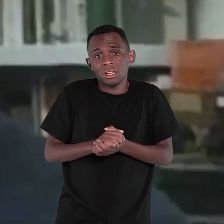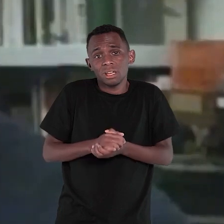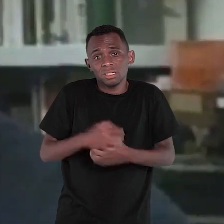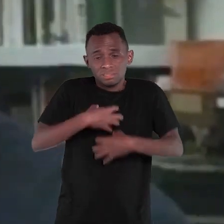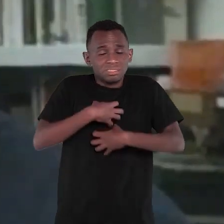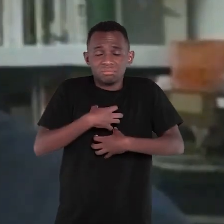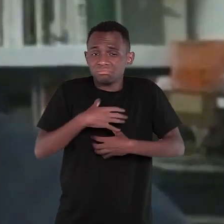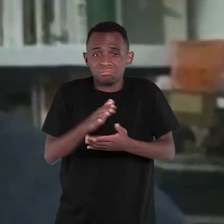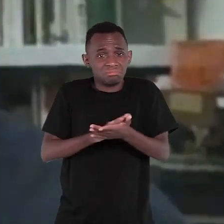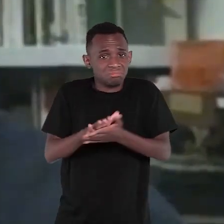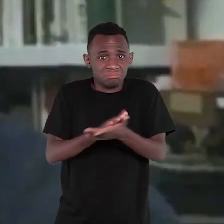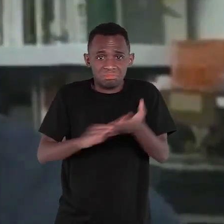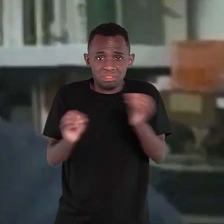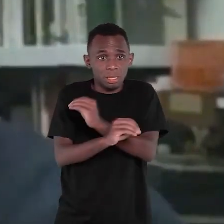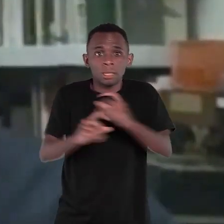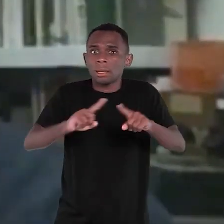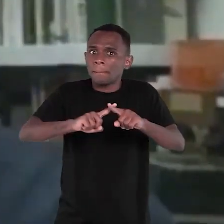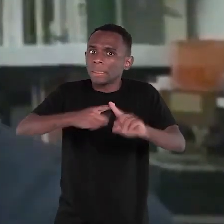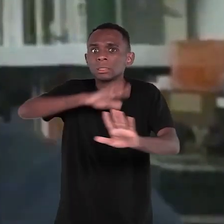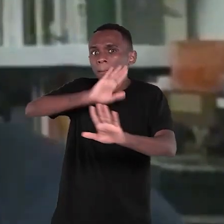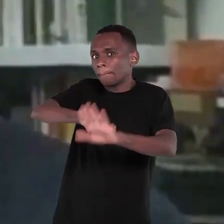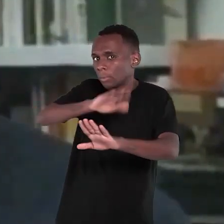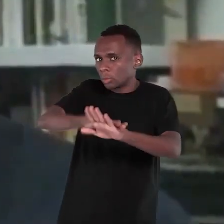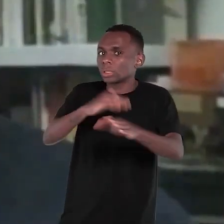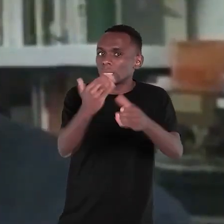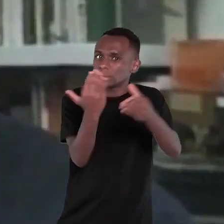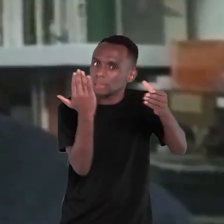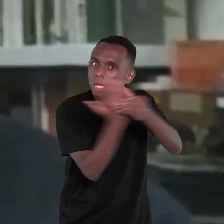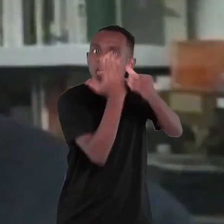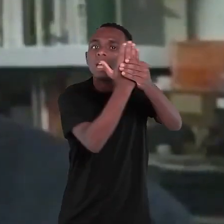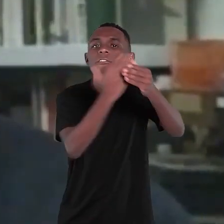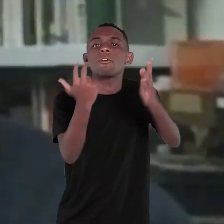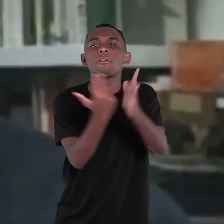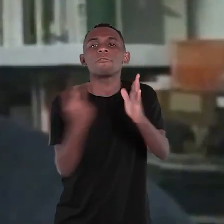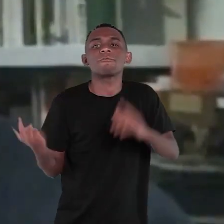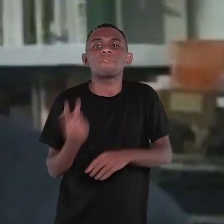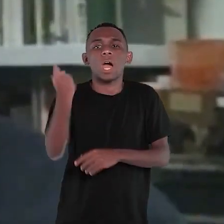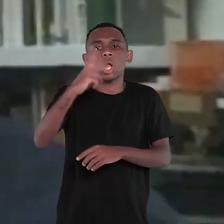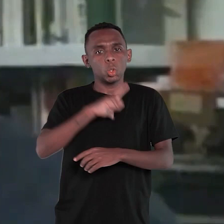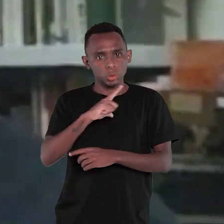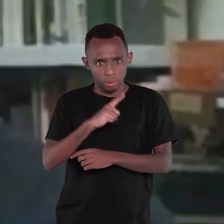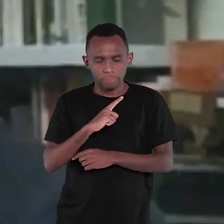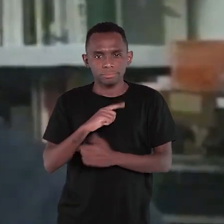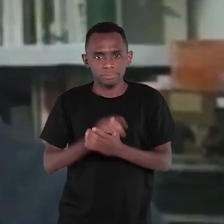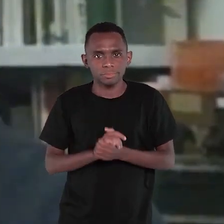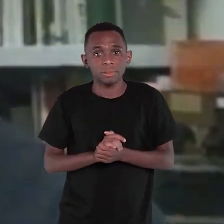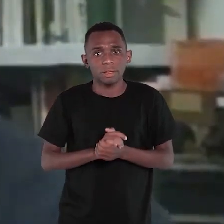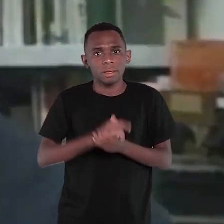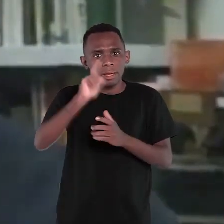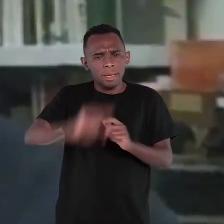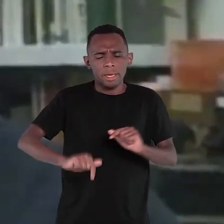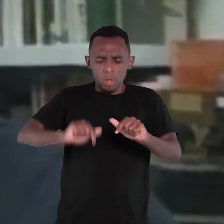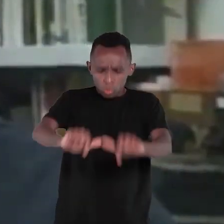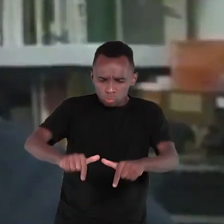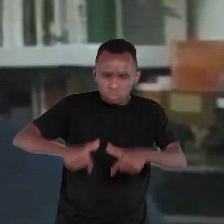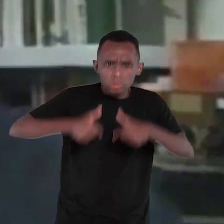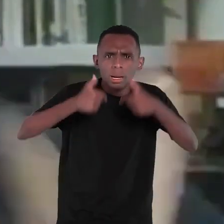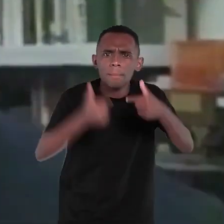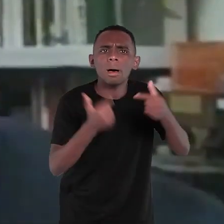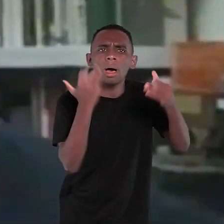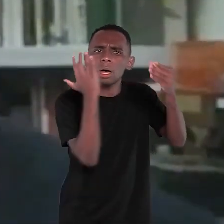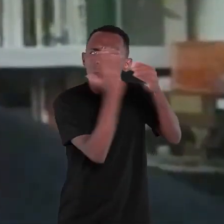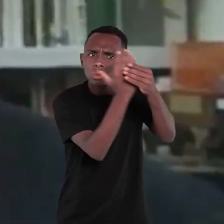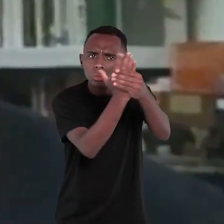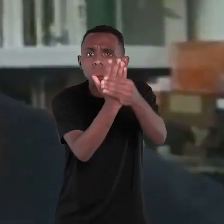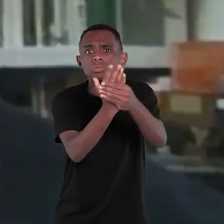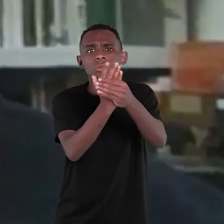né? Só que uma biblioteca é muito mais que uma estante de livros, né? Uma biblioteca é ação. Estante